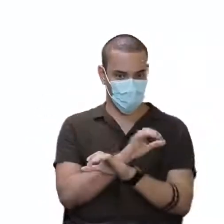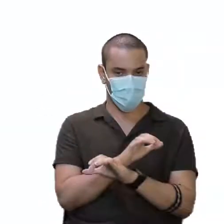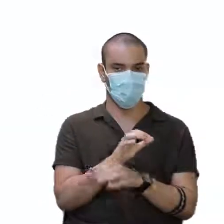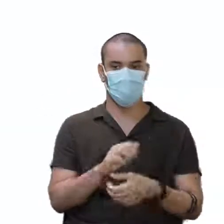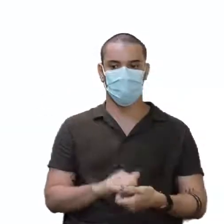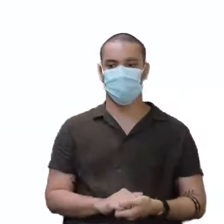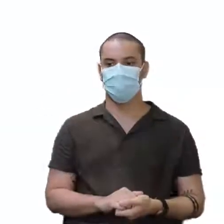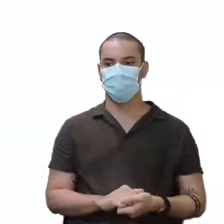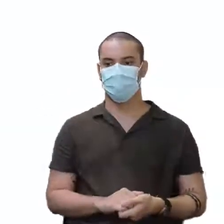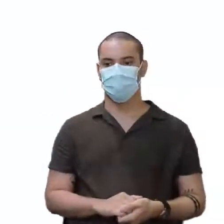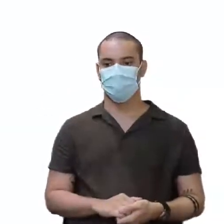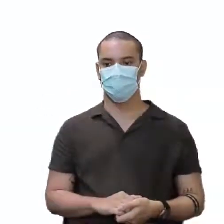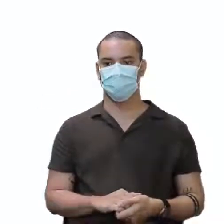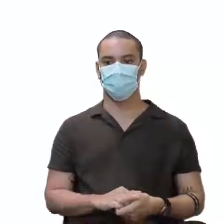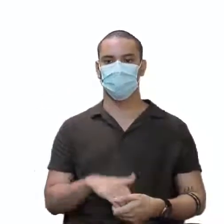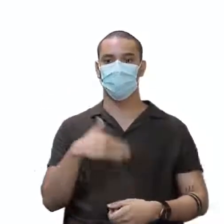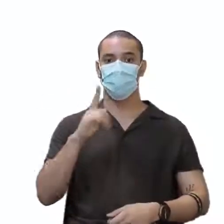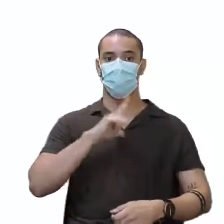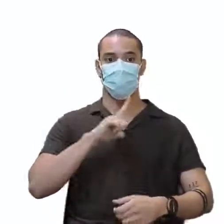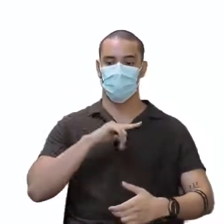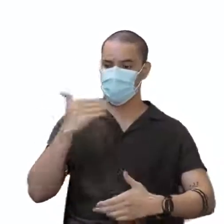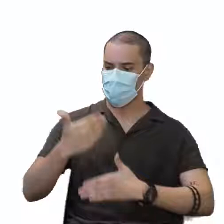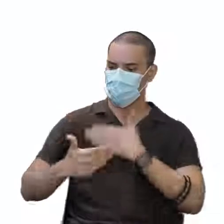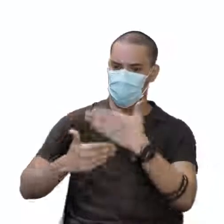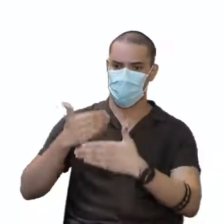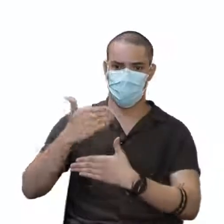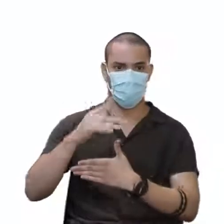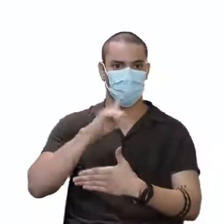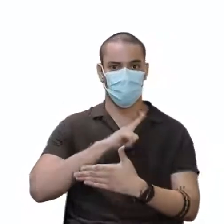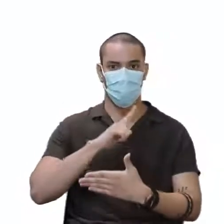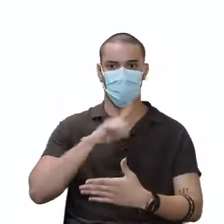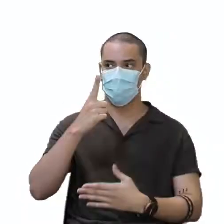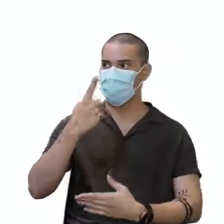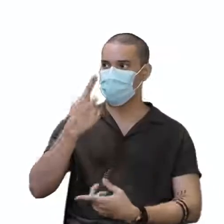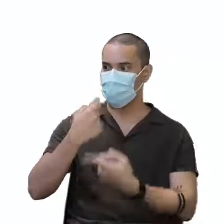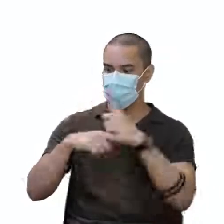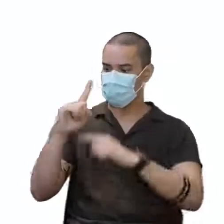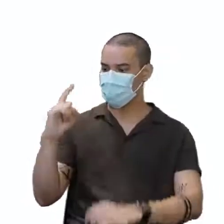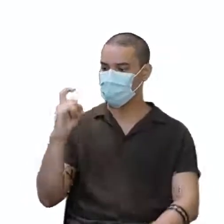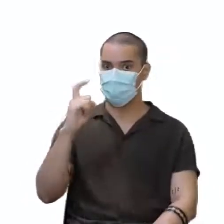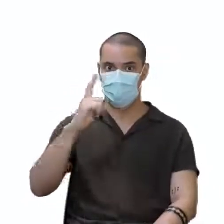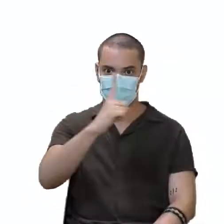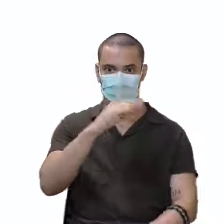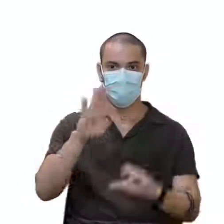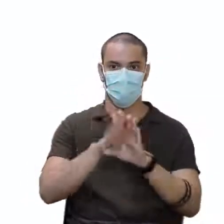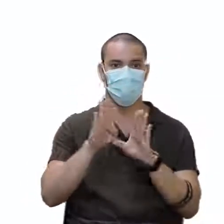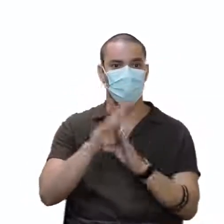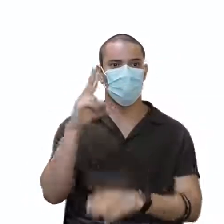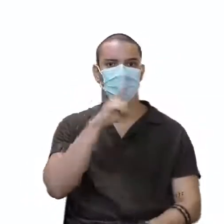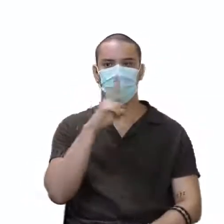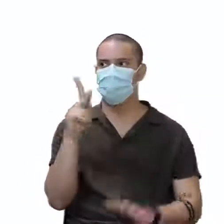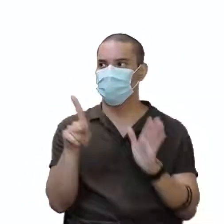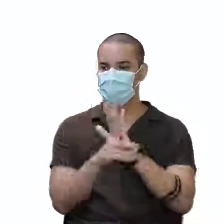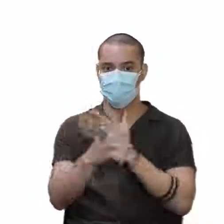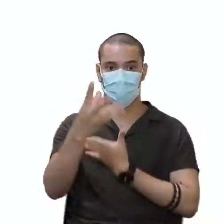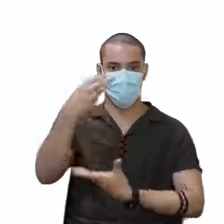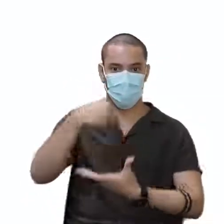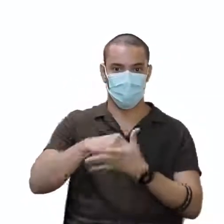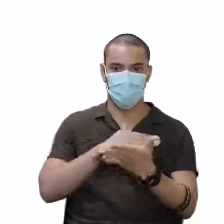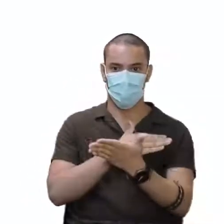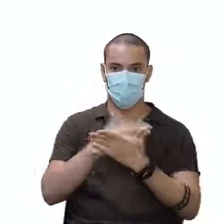sedimentos, né? Etapa após etapa, a comunidade pioneira vai evoluir até que a velocidade desse processo começa